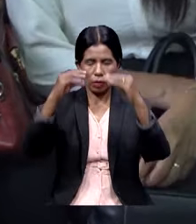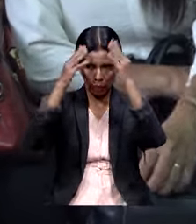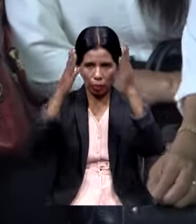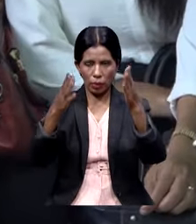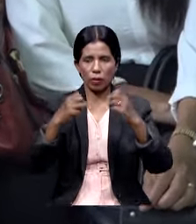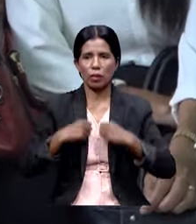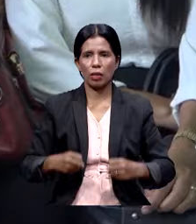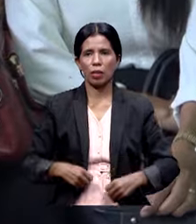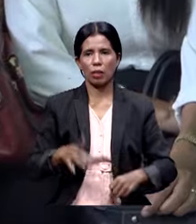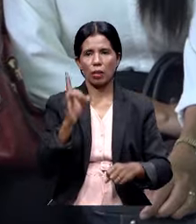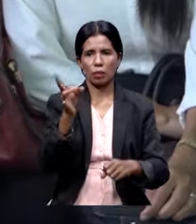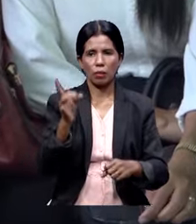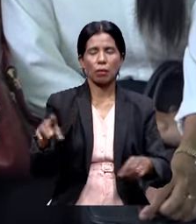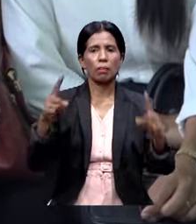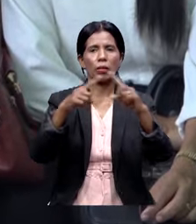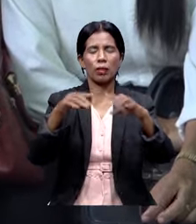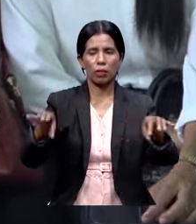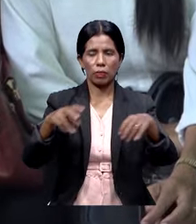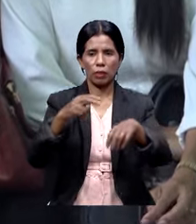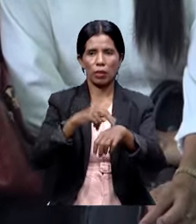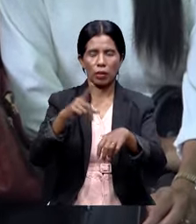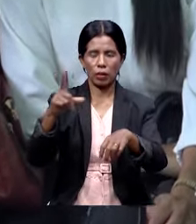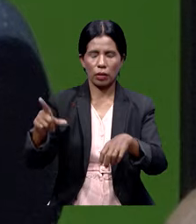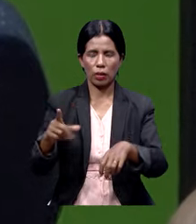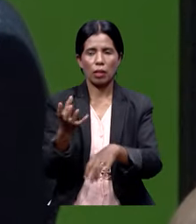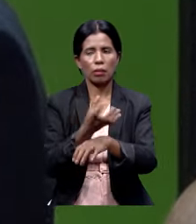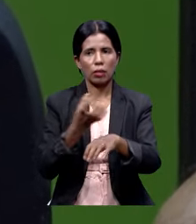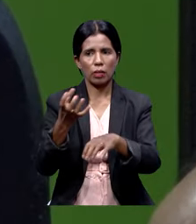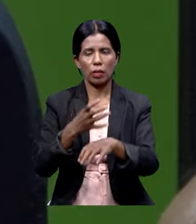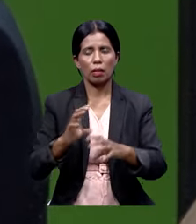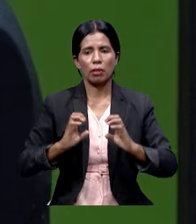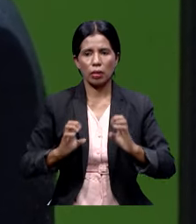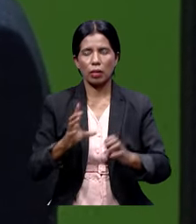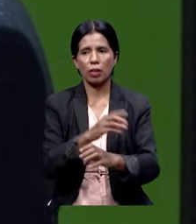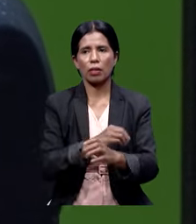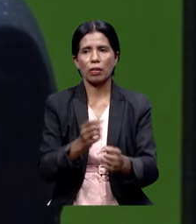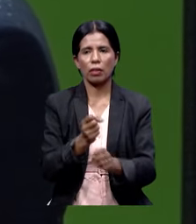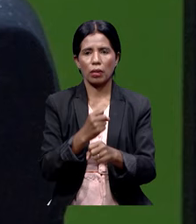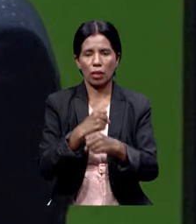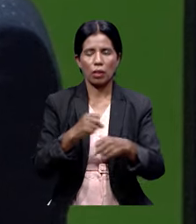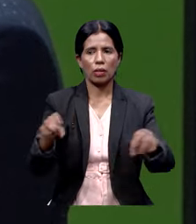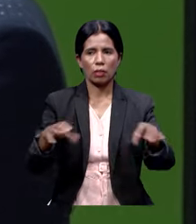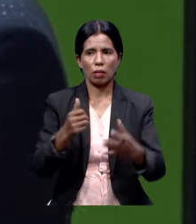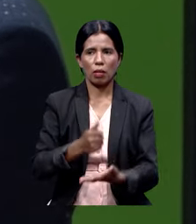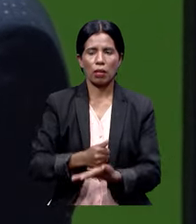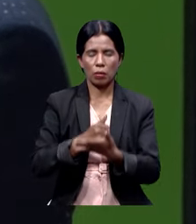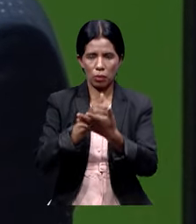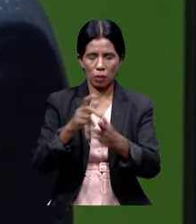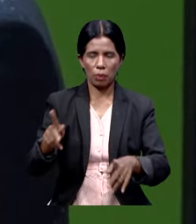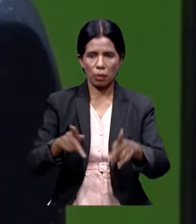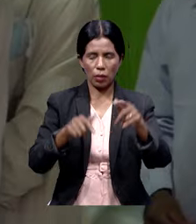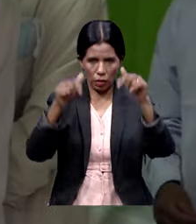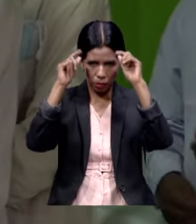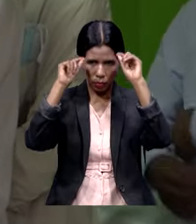saúde o alunulo Racing ba Serviço Nacional Ambulância no Emergência Médica IP, jodi hal ao Serviço Atendimento Público em